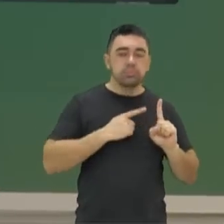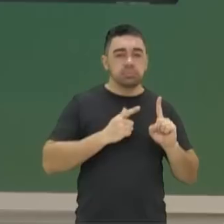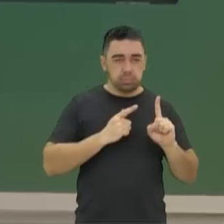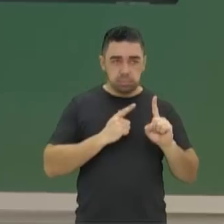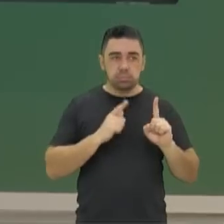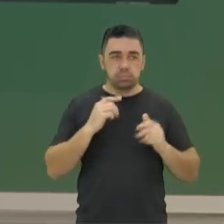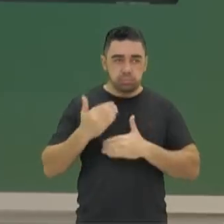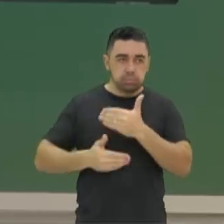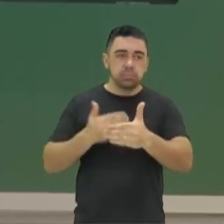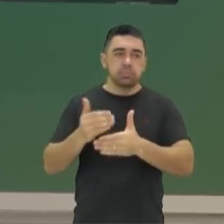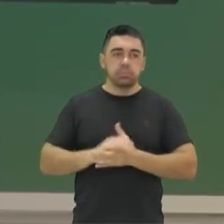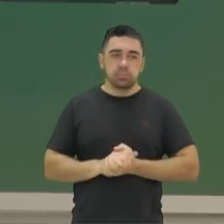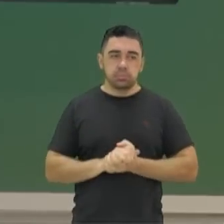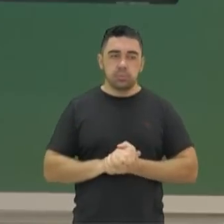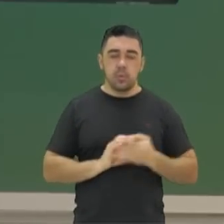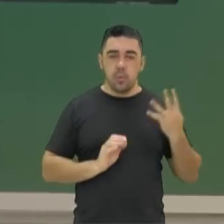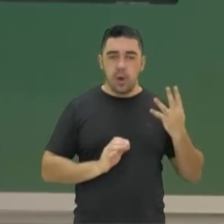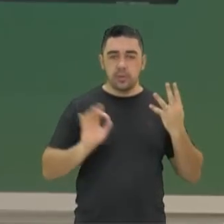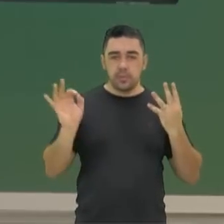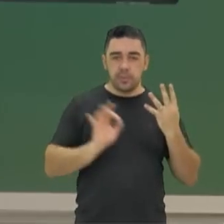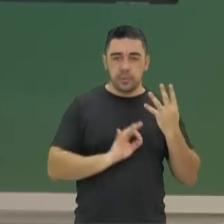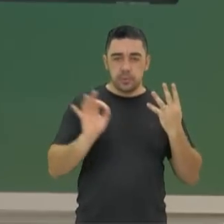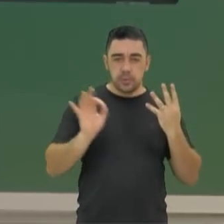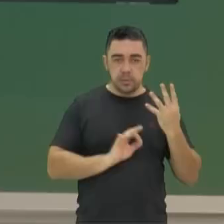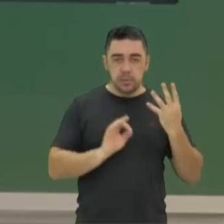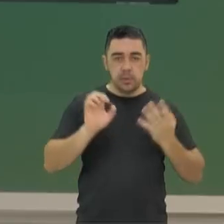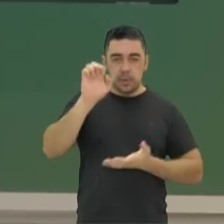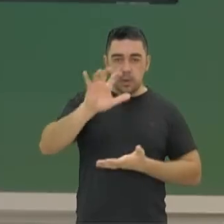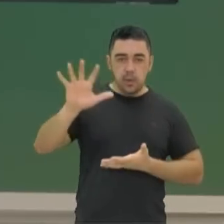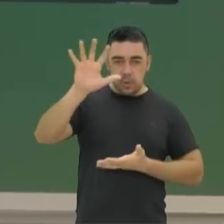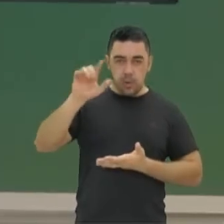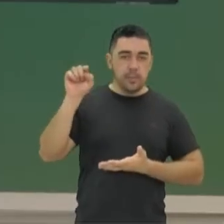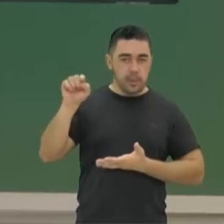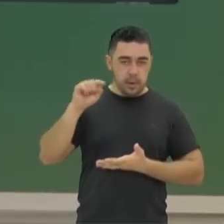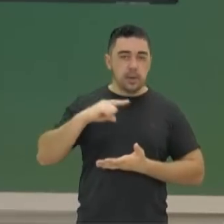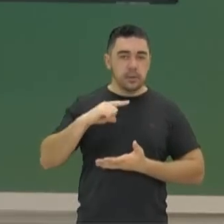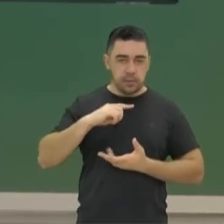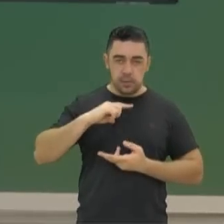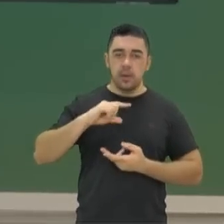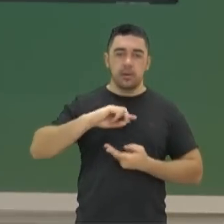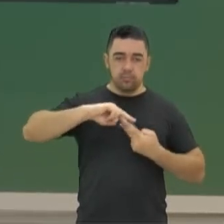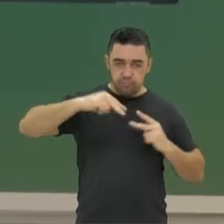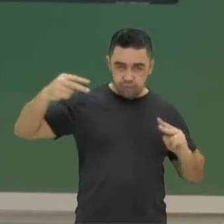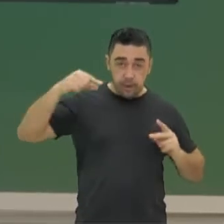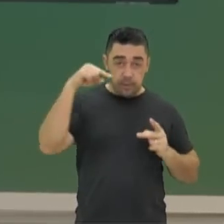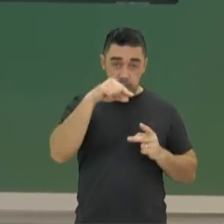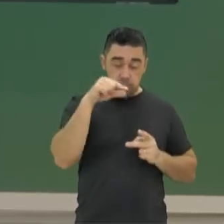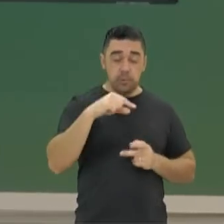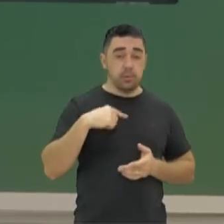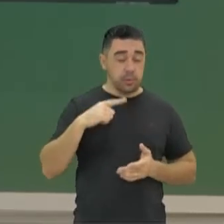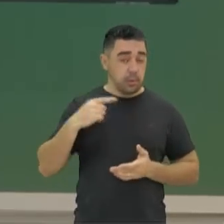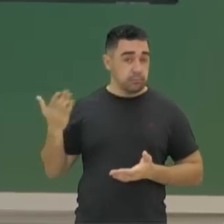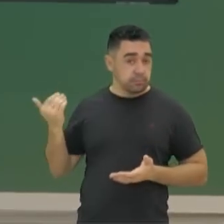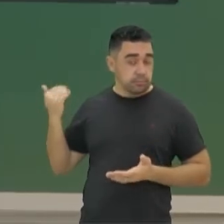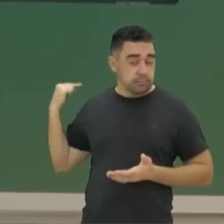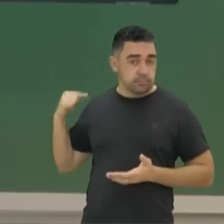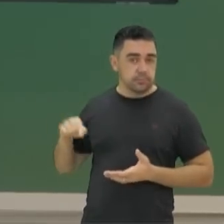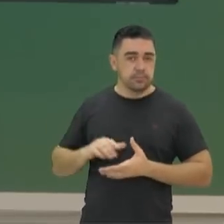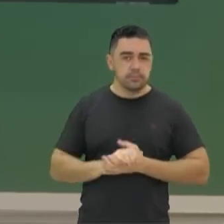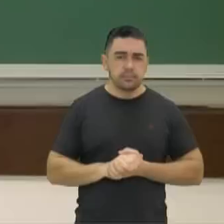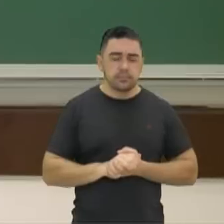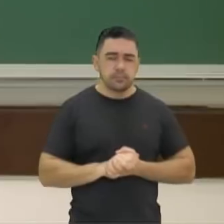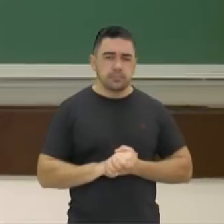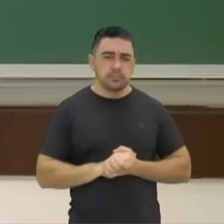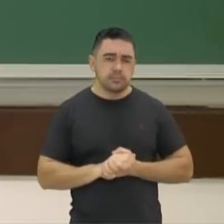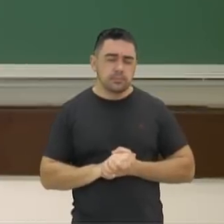descendentes, tanto que 4% da população europeia possui genes do Homo de Neandertal. Olha que bacana de ver isso. Ah,